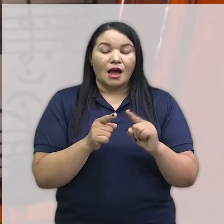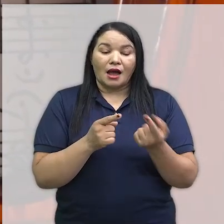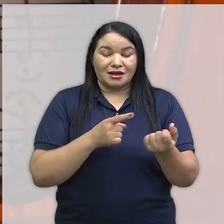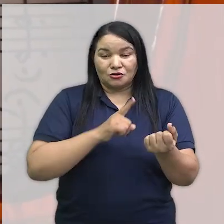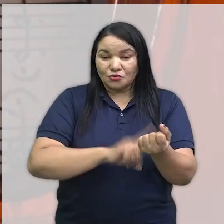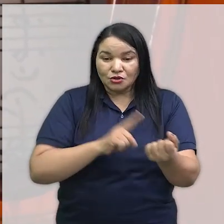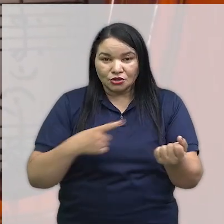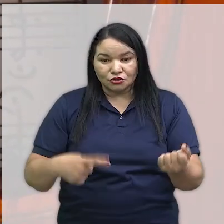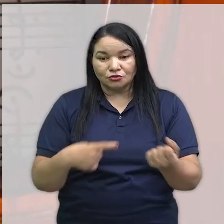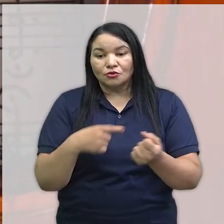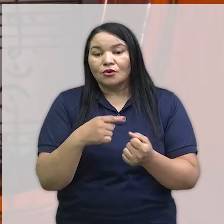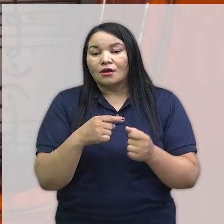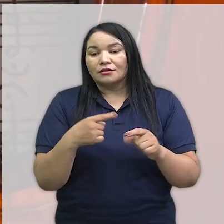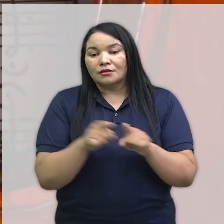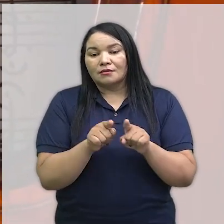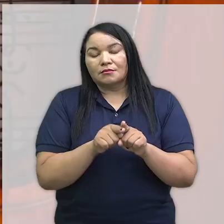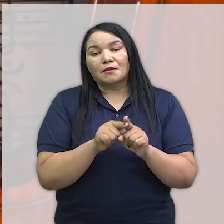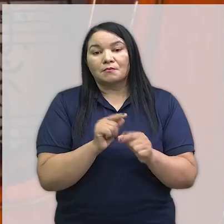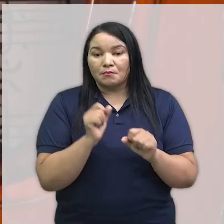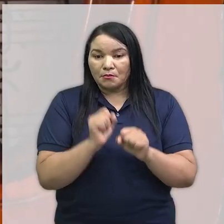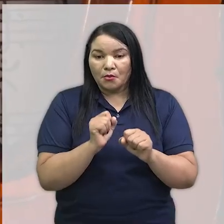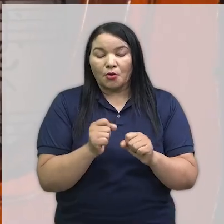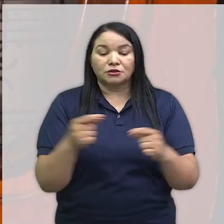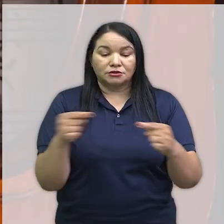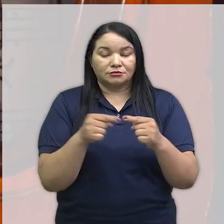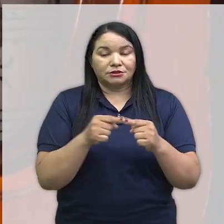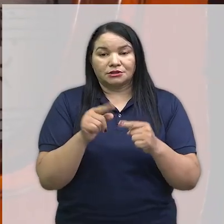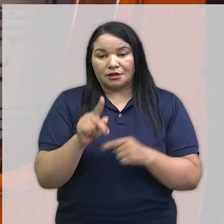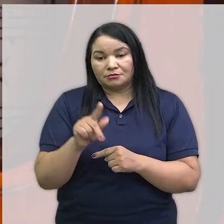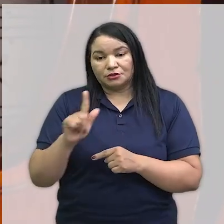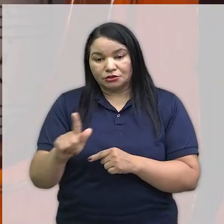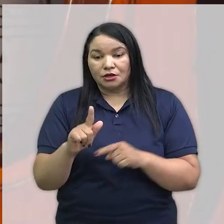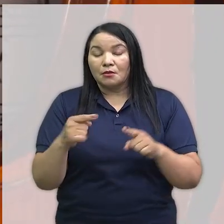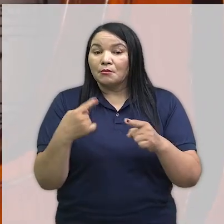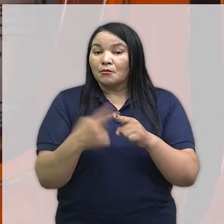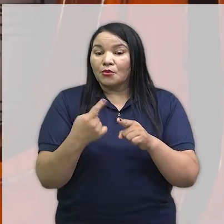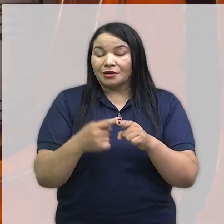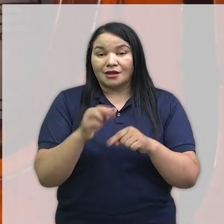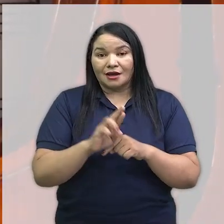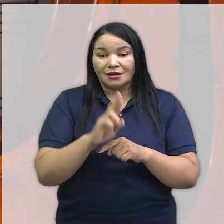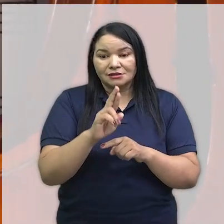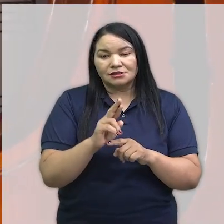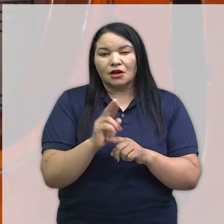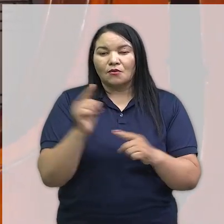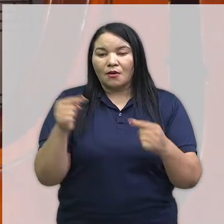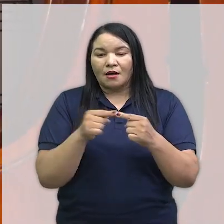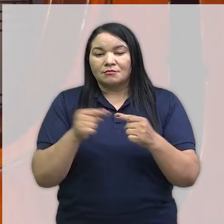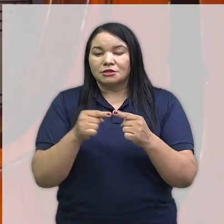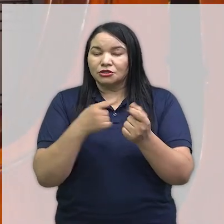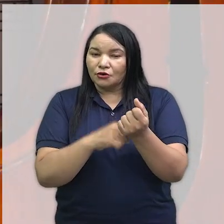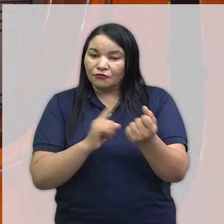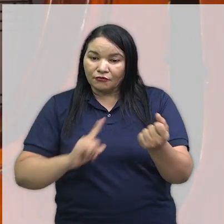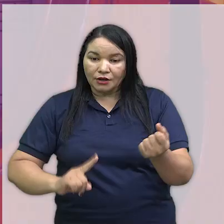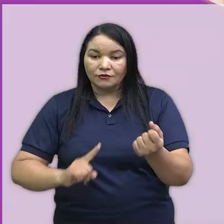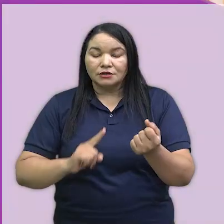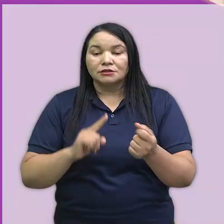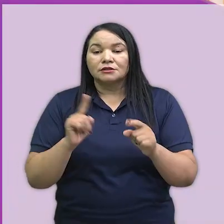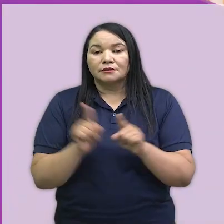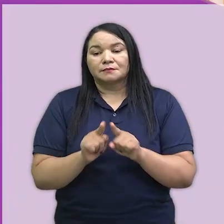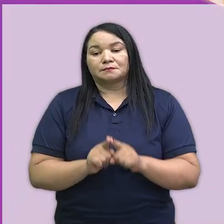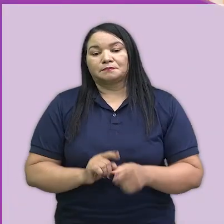uma escala musical segue uma progressão geométrica, onde a razão é baseada na frequência fundamental.